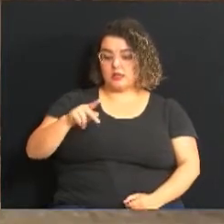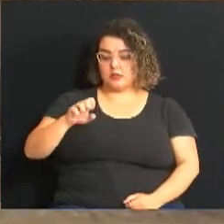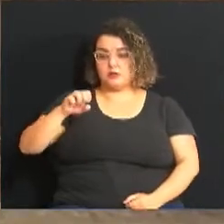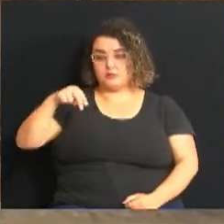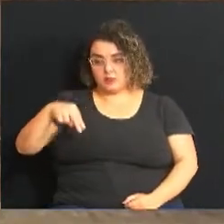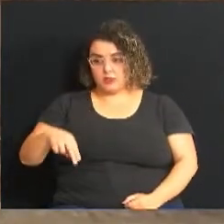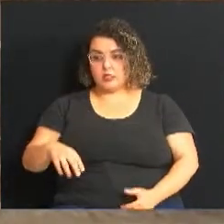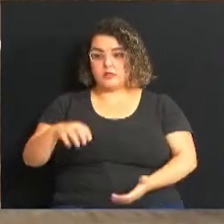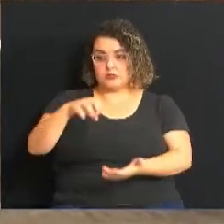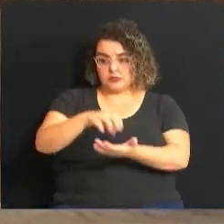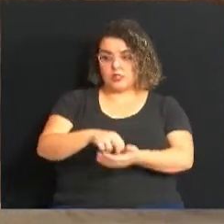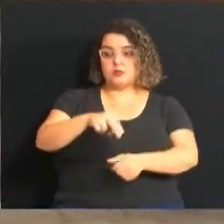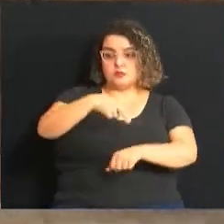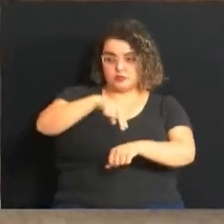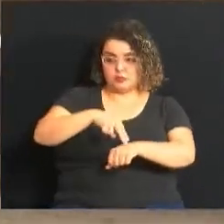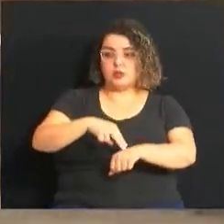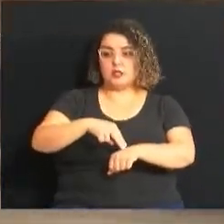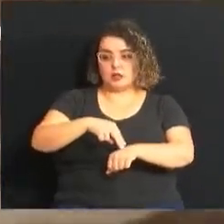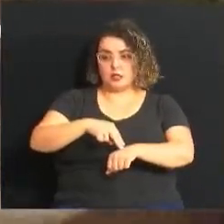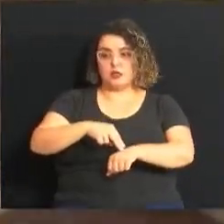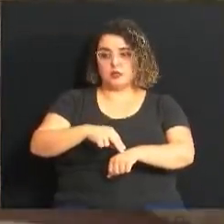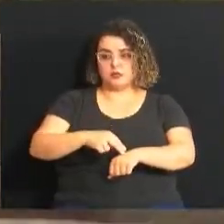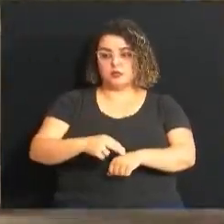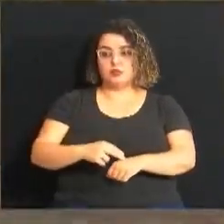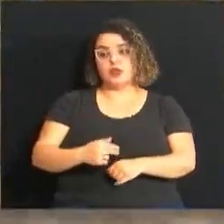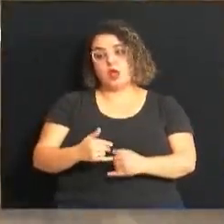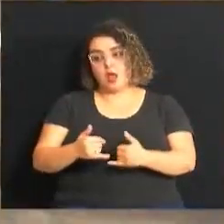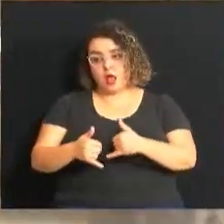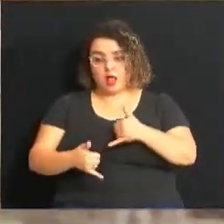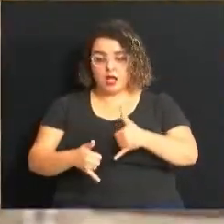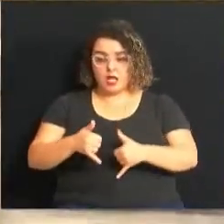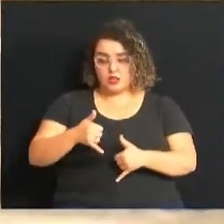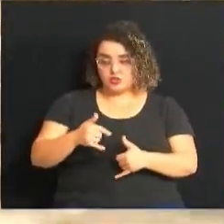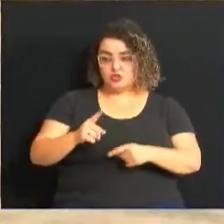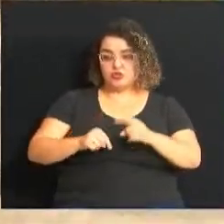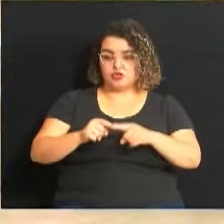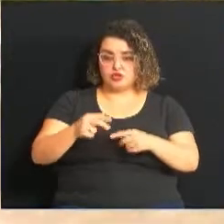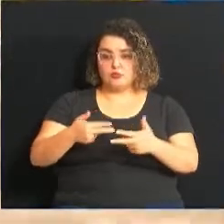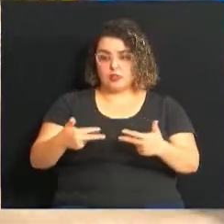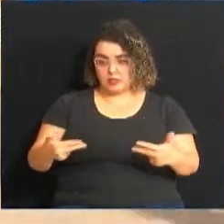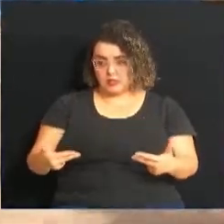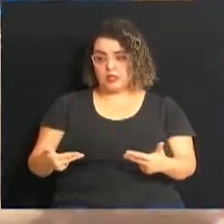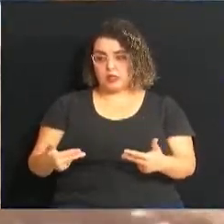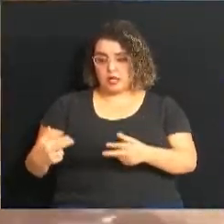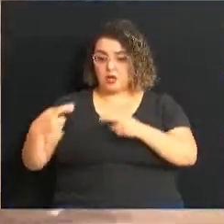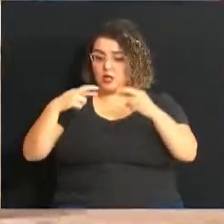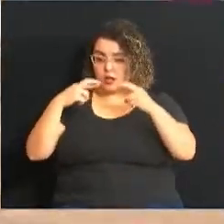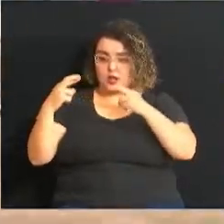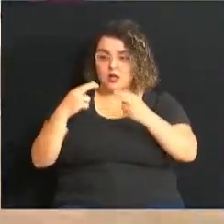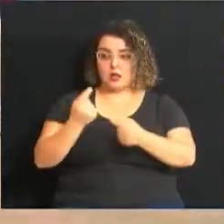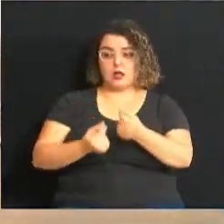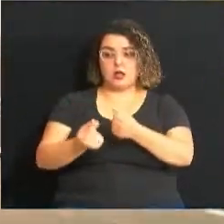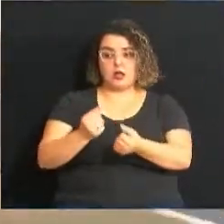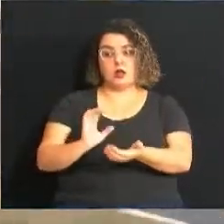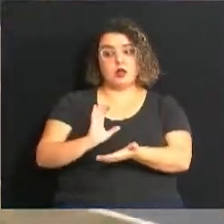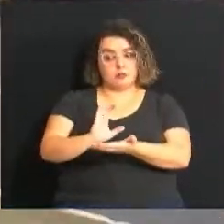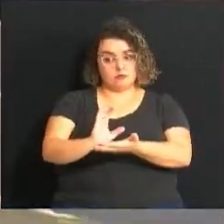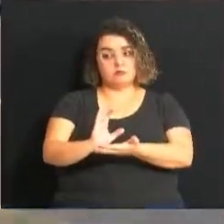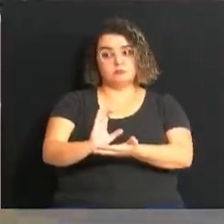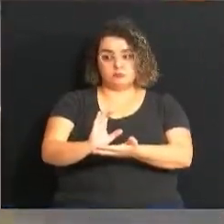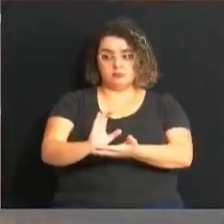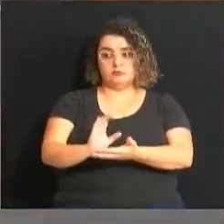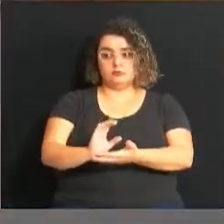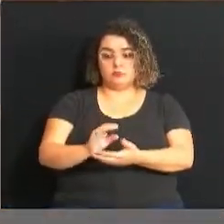de Pesquisa em Energia e Materiais. A organização é supervisionada e financiada pelo Ministério da